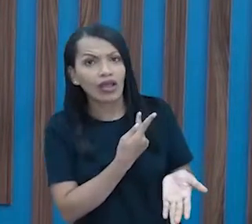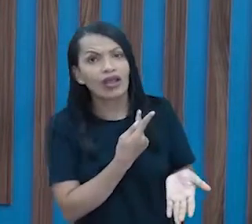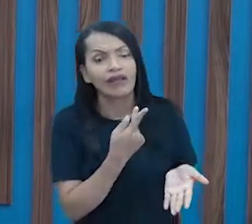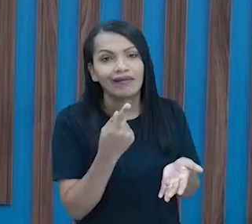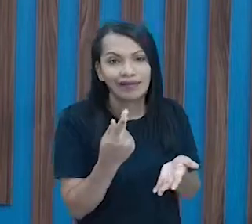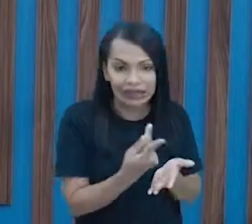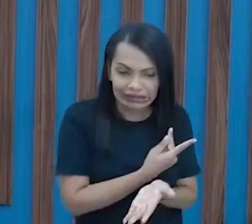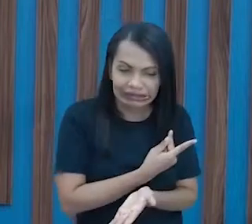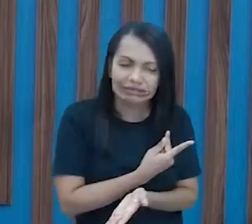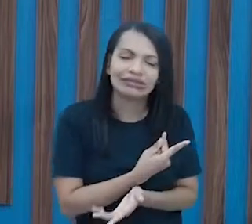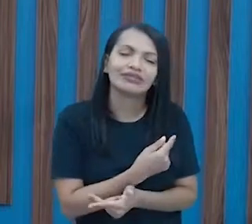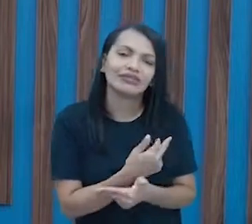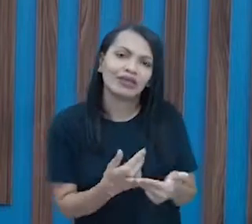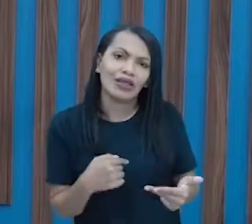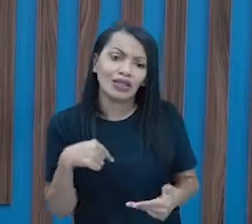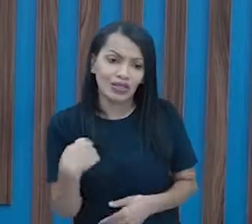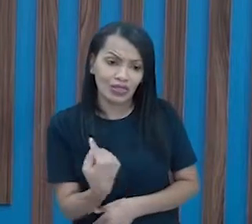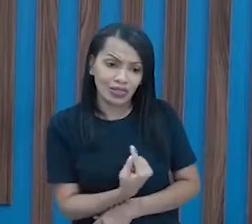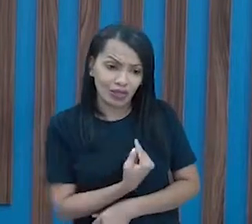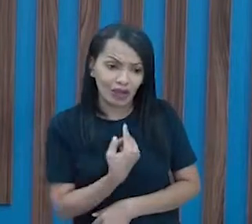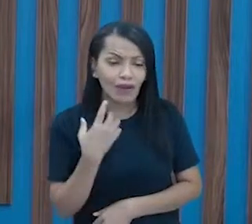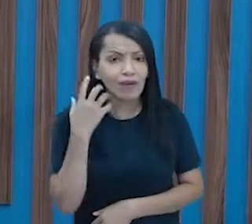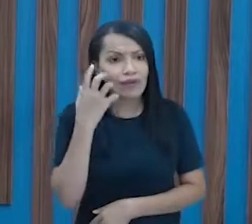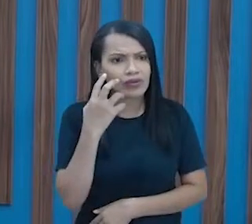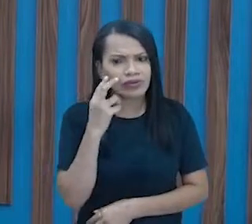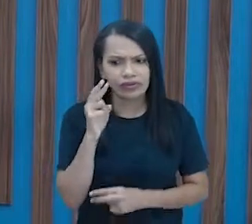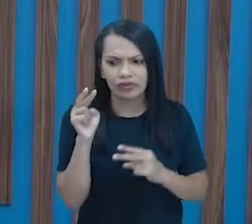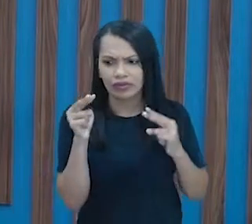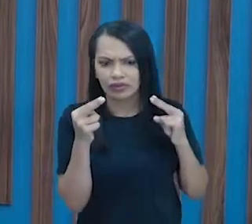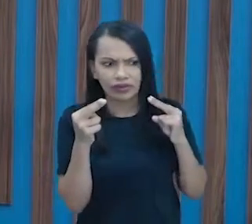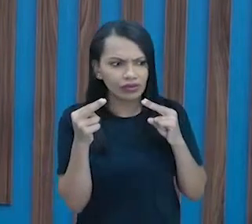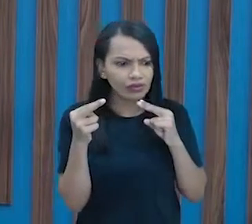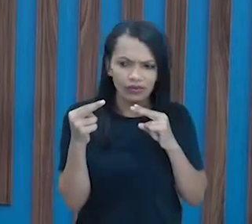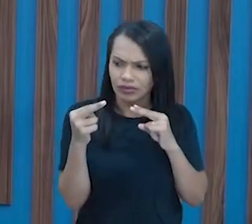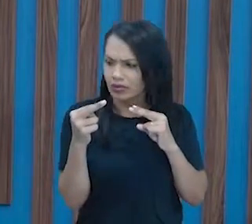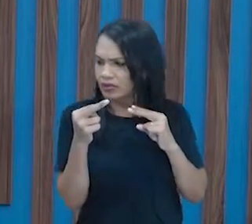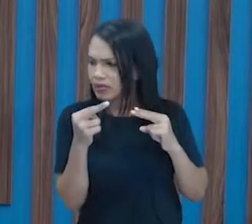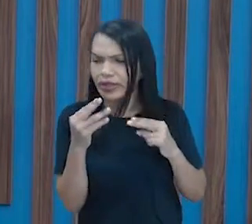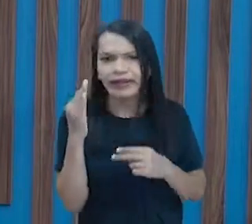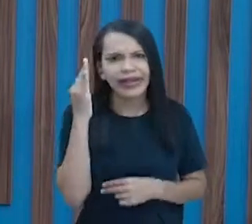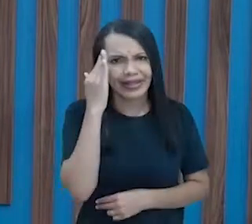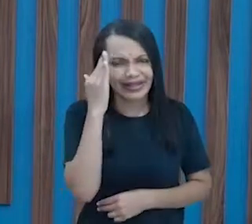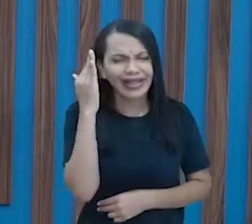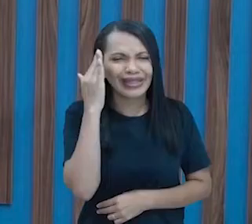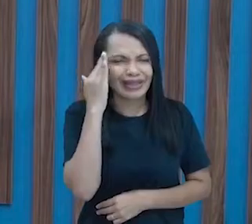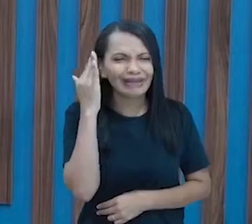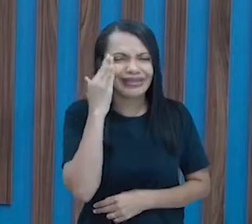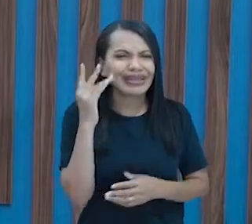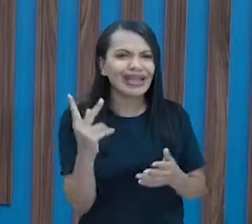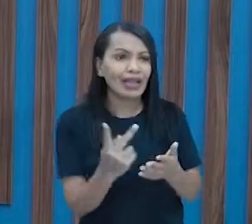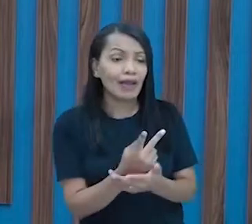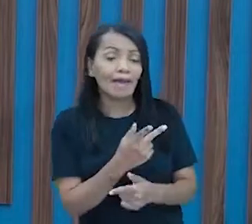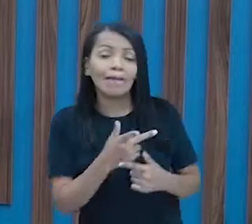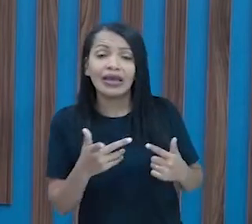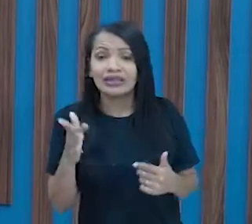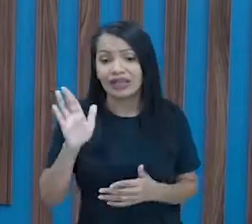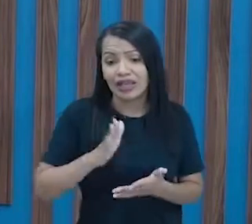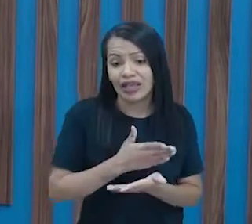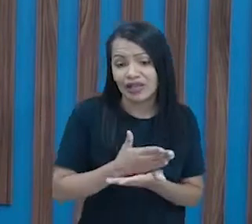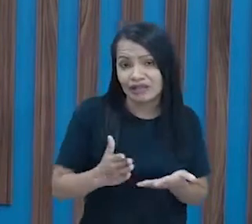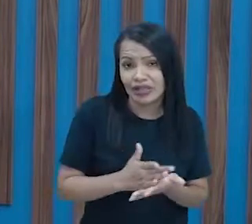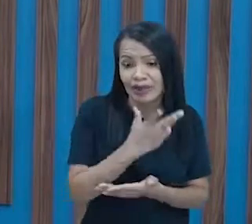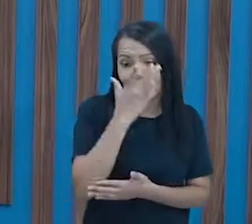erro, nós que somos músicos nos entreolhamos e entendemos que erramos. Mas muitas vezes aquela pessoa que está ali,